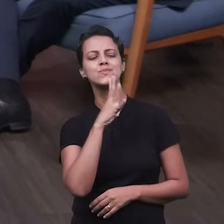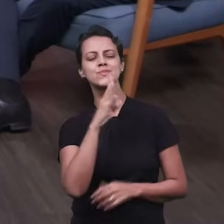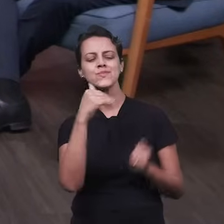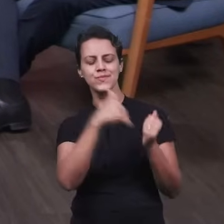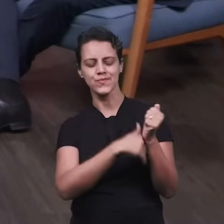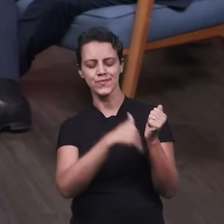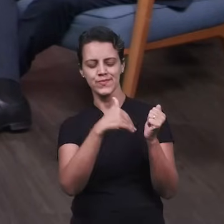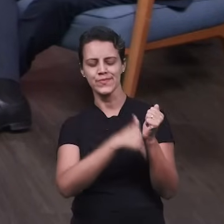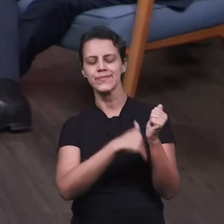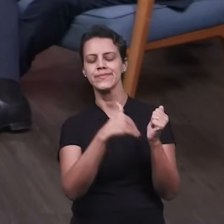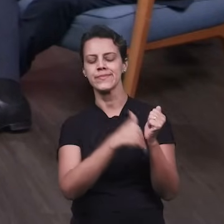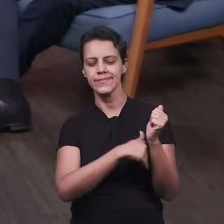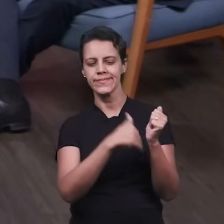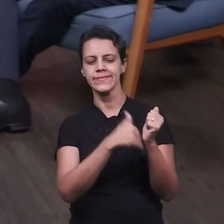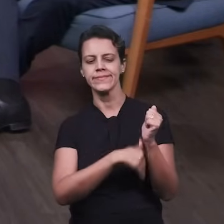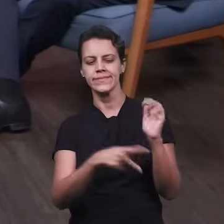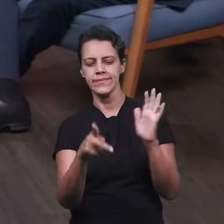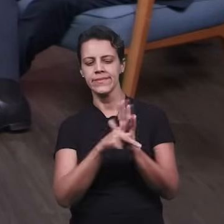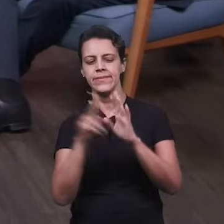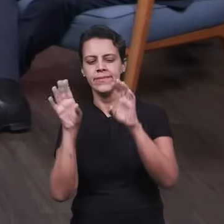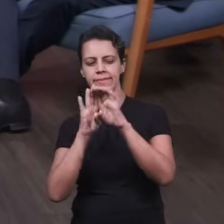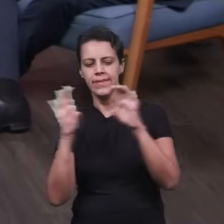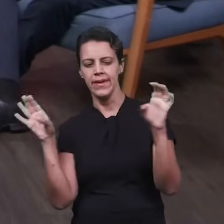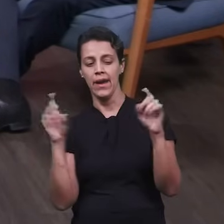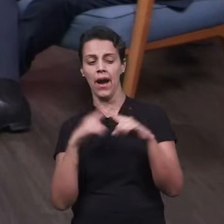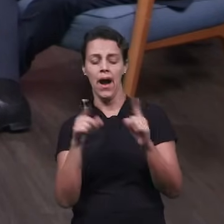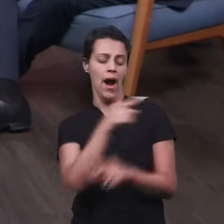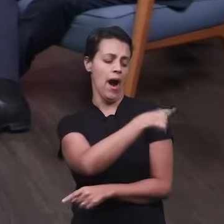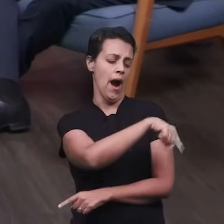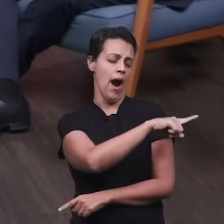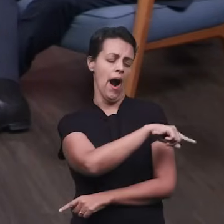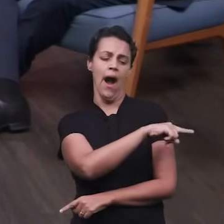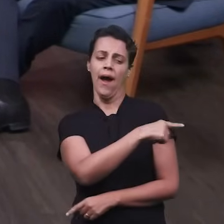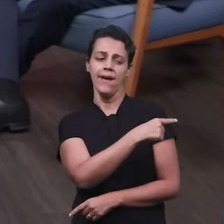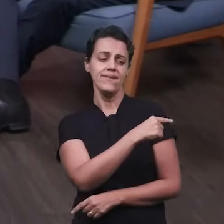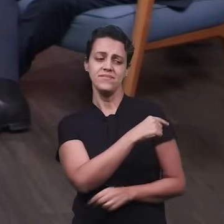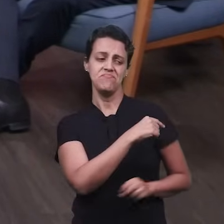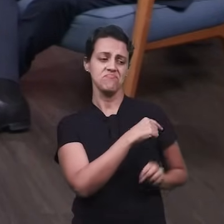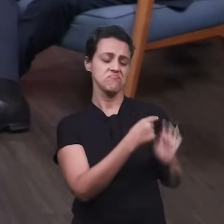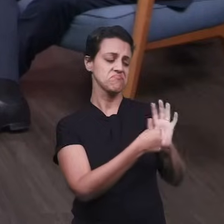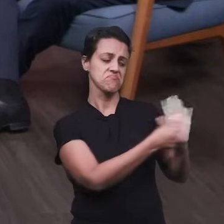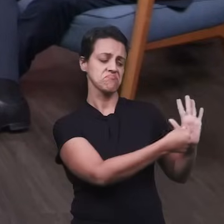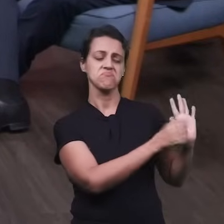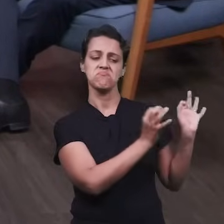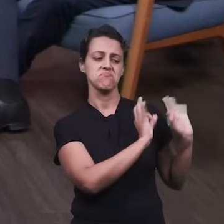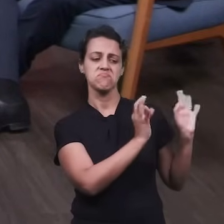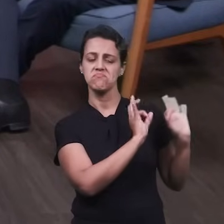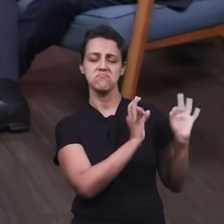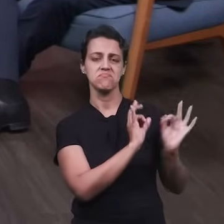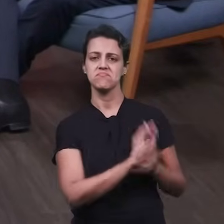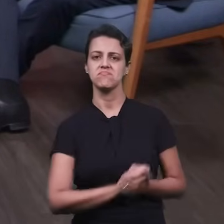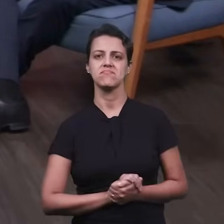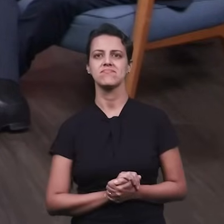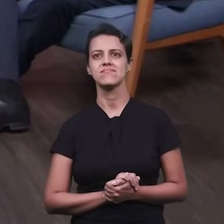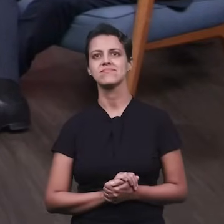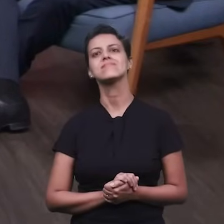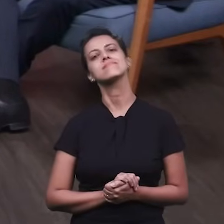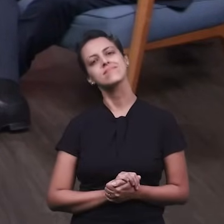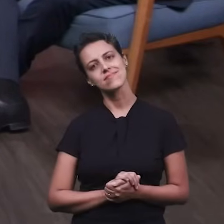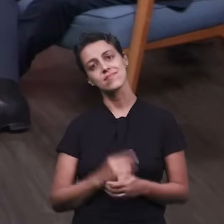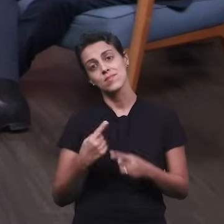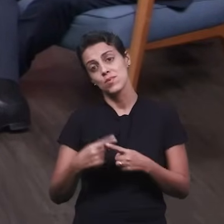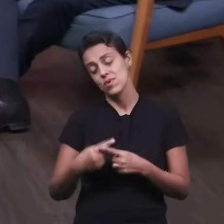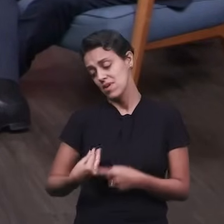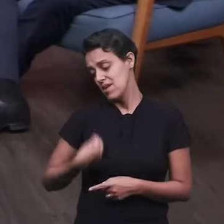conhecer os mistérios do reino dos céus, mas a eles não lhes é dado. Ou seja, é essa vida